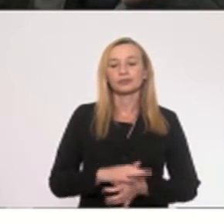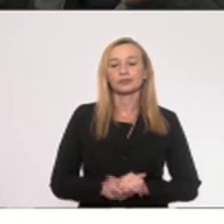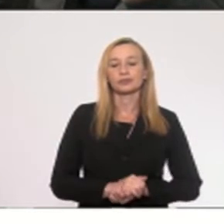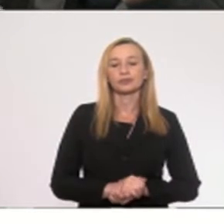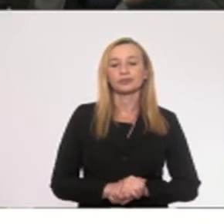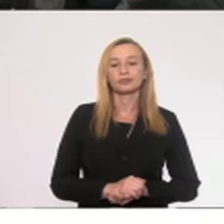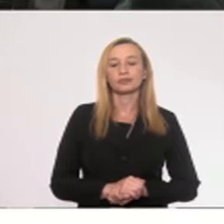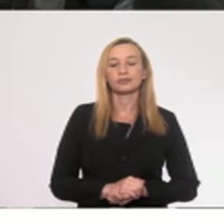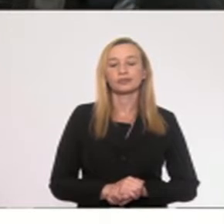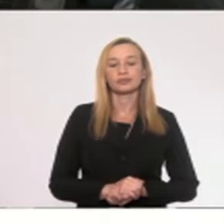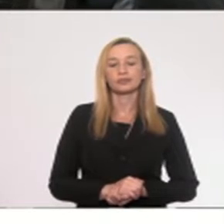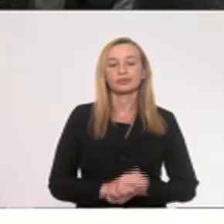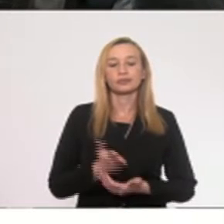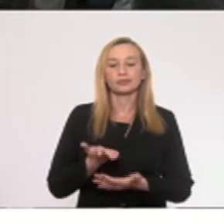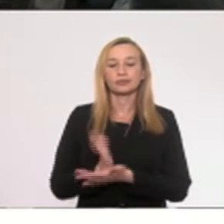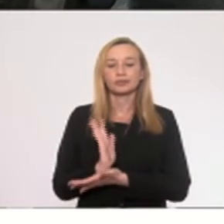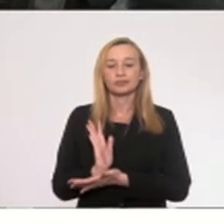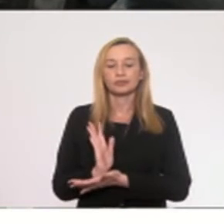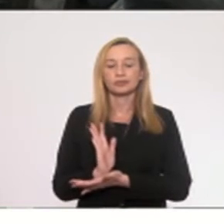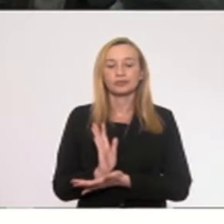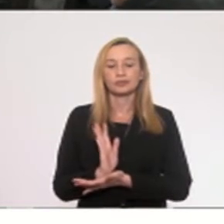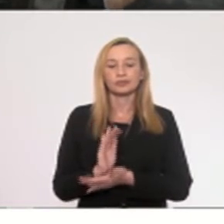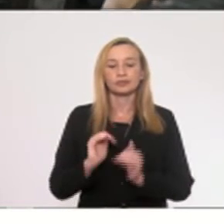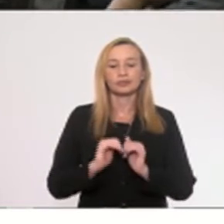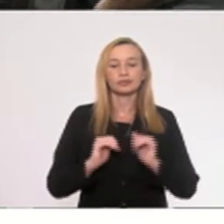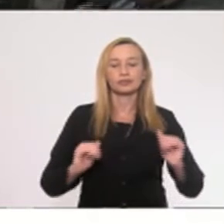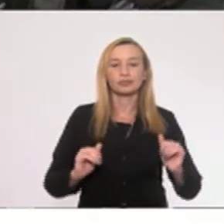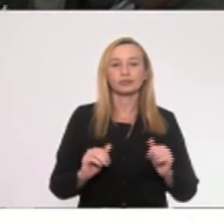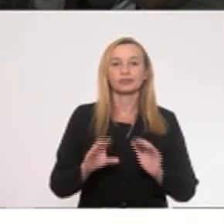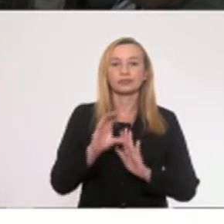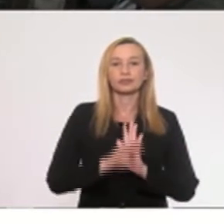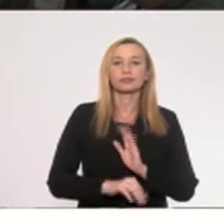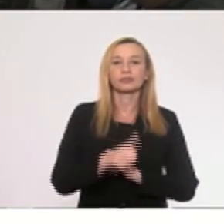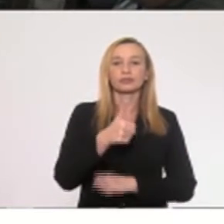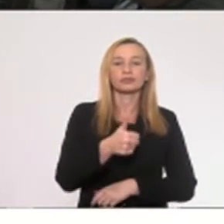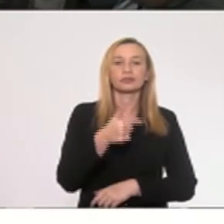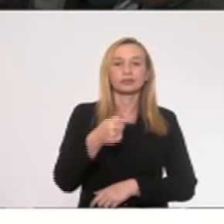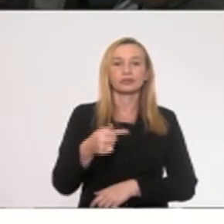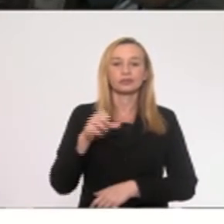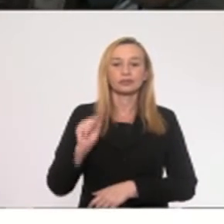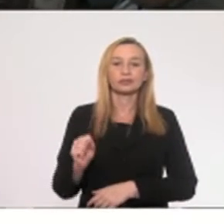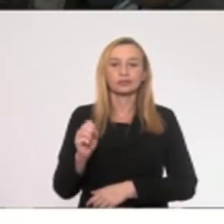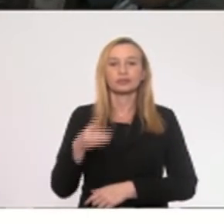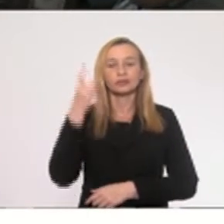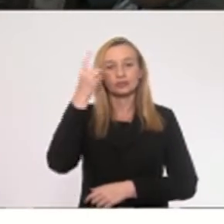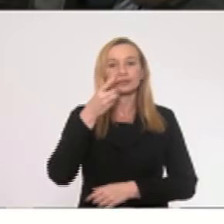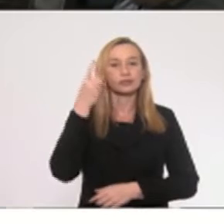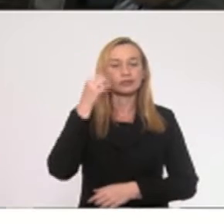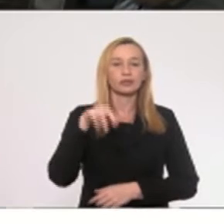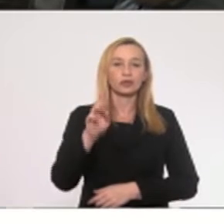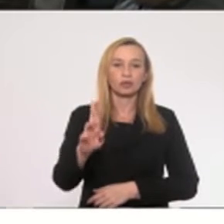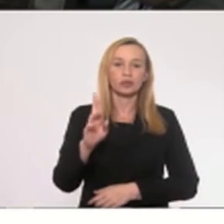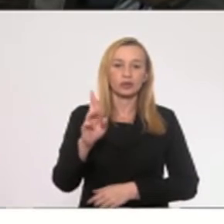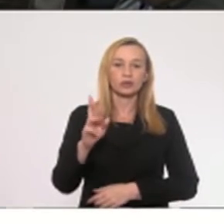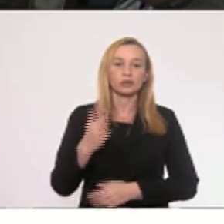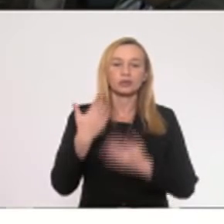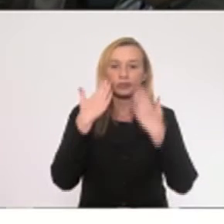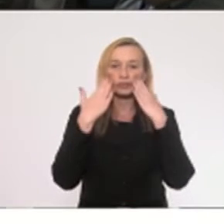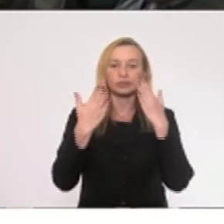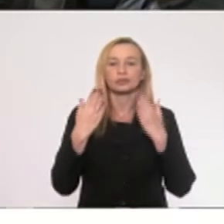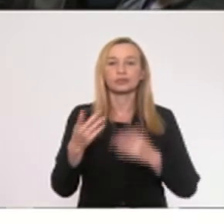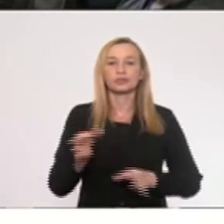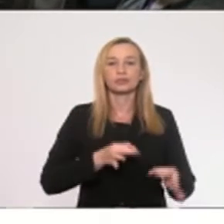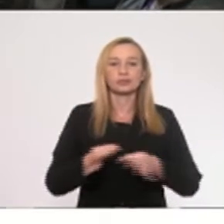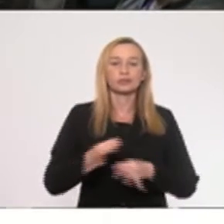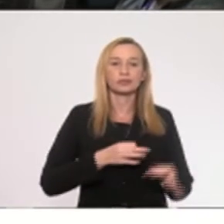Destaque para aprovação e votação separada, emenda aditiva número 178, de autoria do deputado Eliomar, apresentado ao projeto de